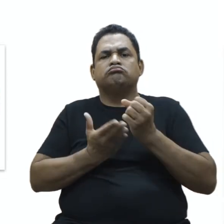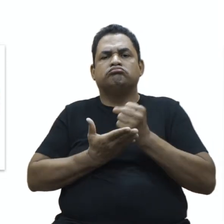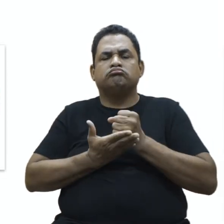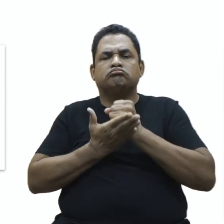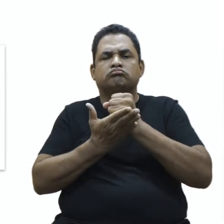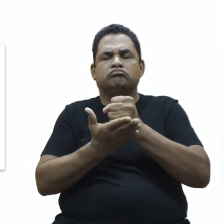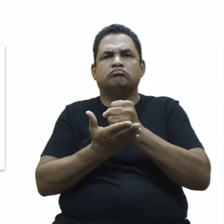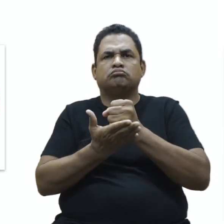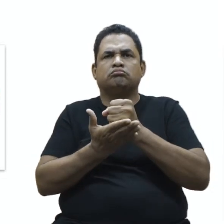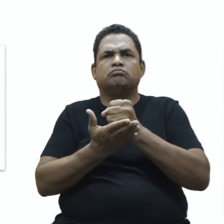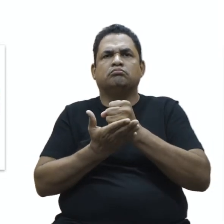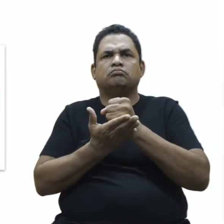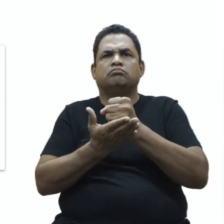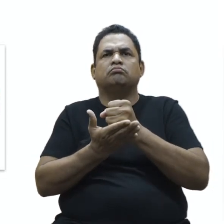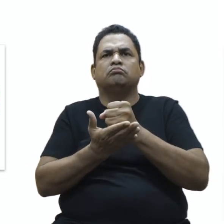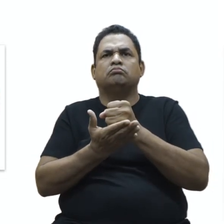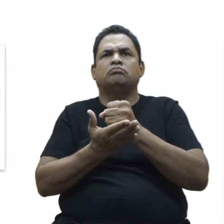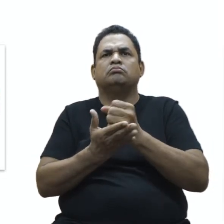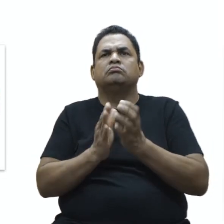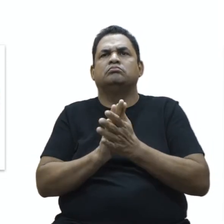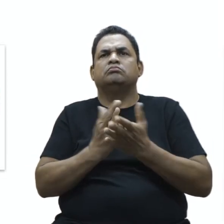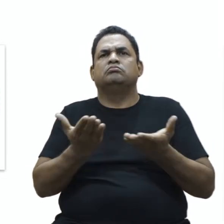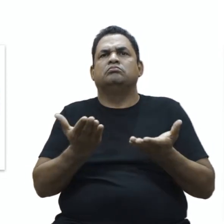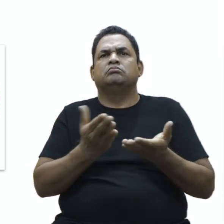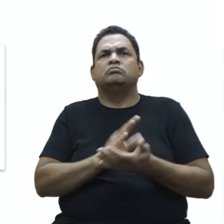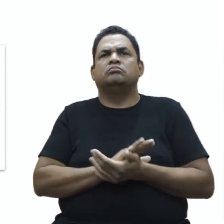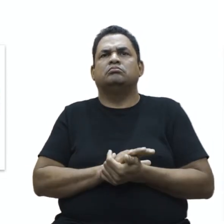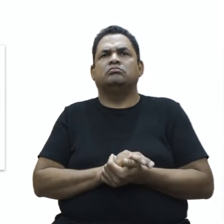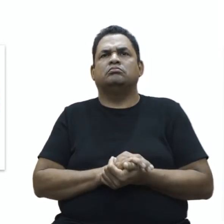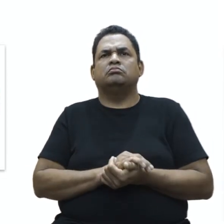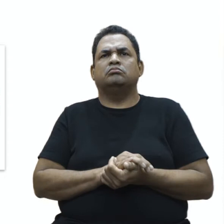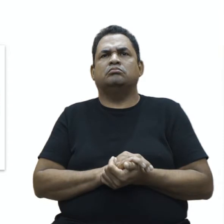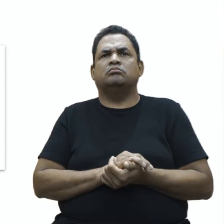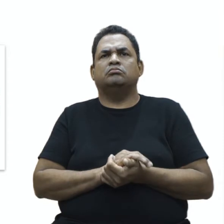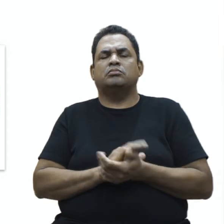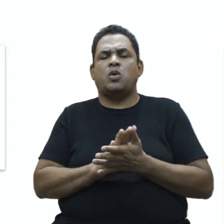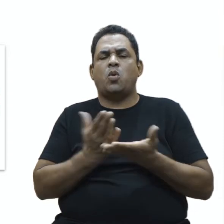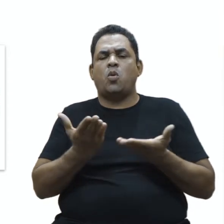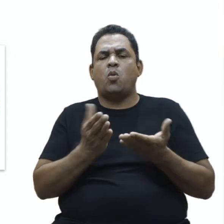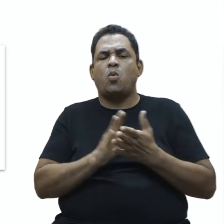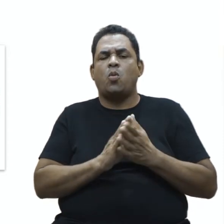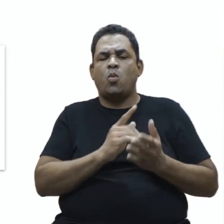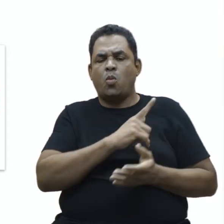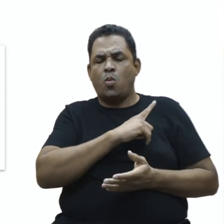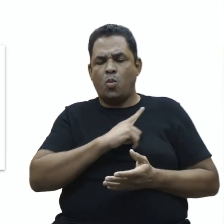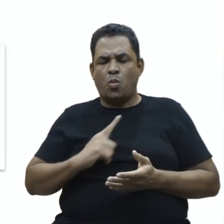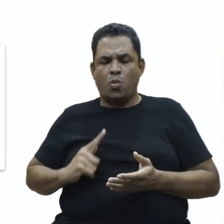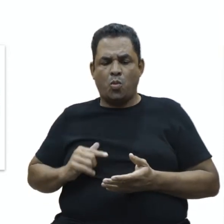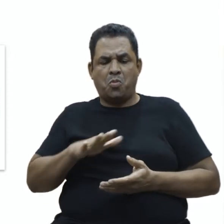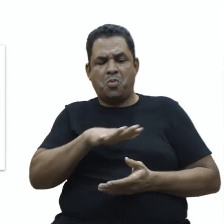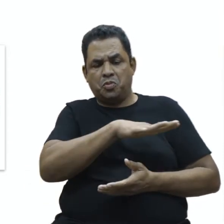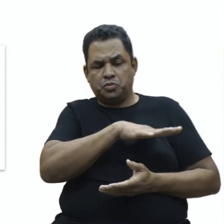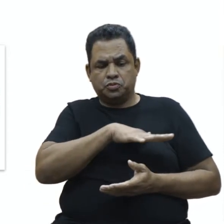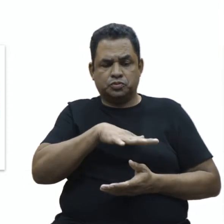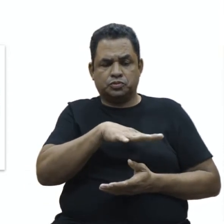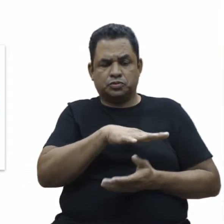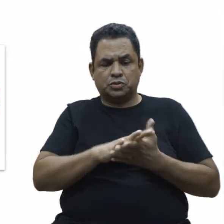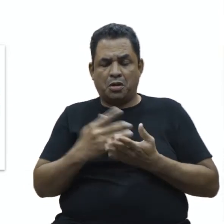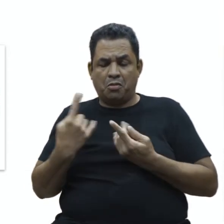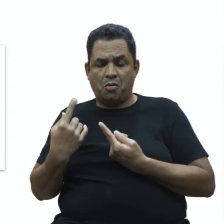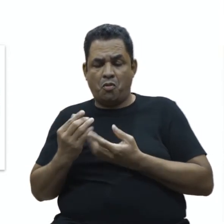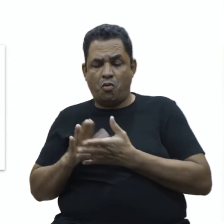aí o que nós chamamos de governo da situação e o governo da